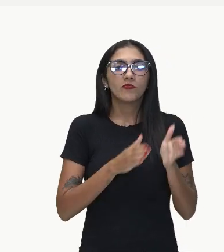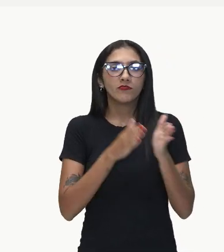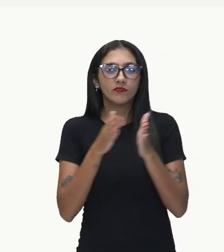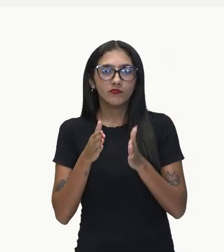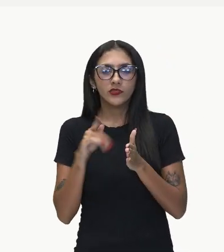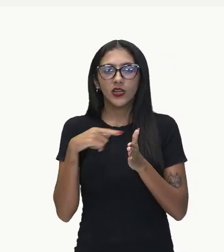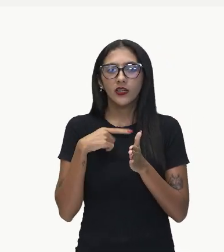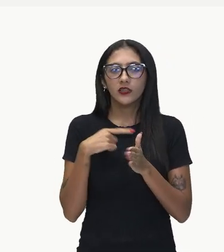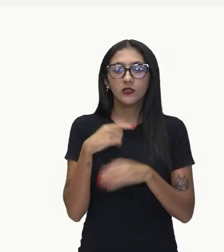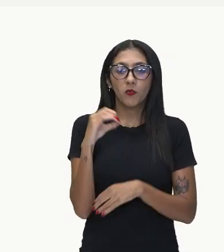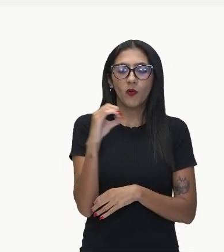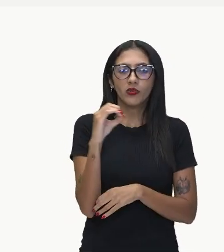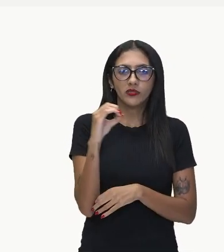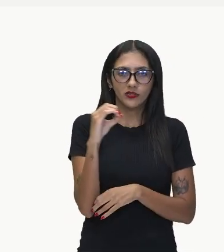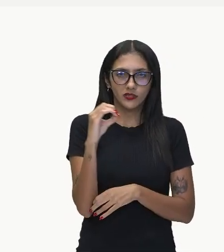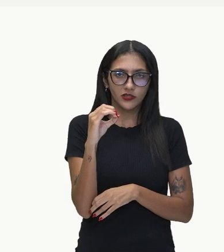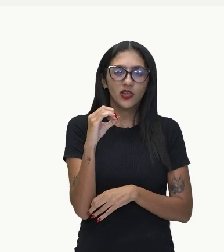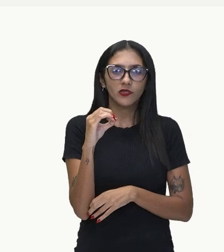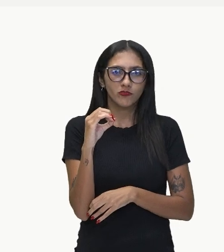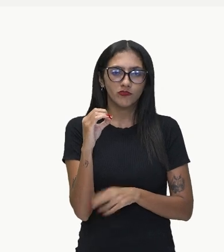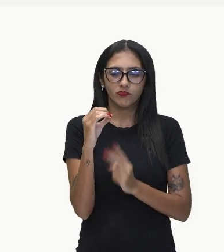cetona, ela está ligada